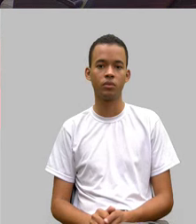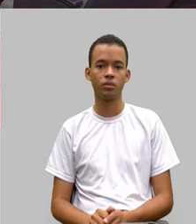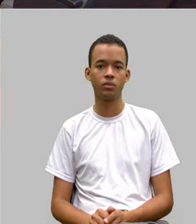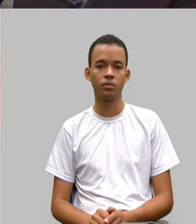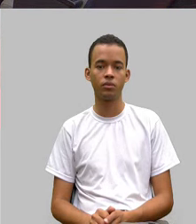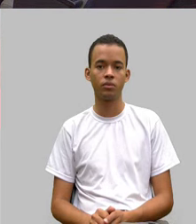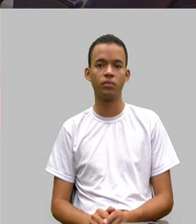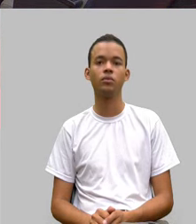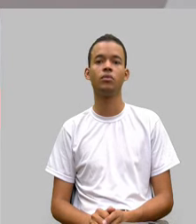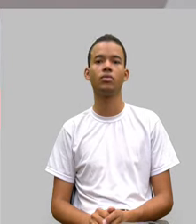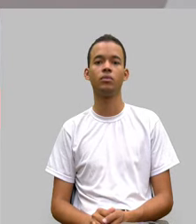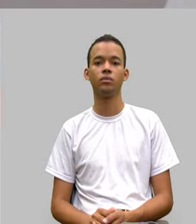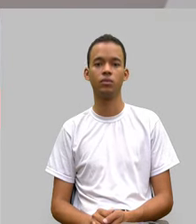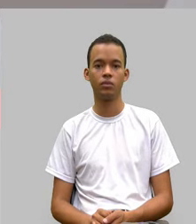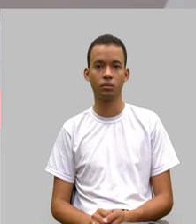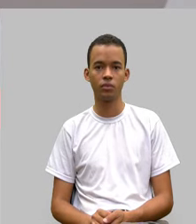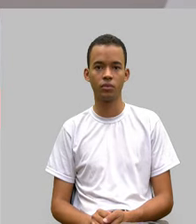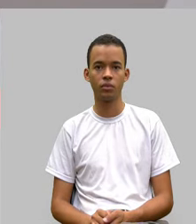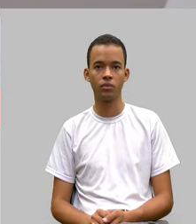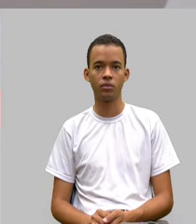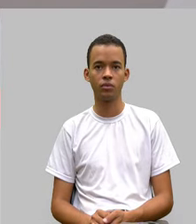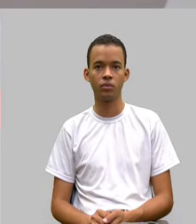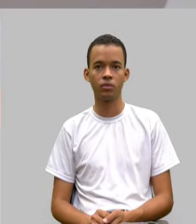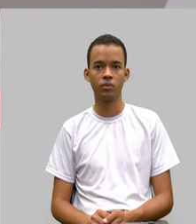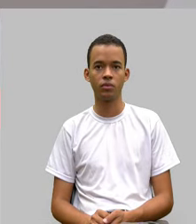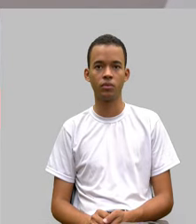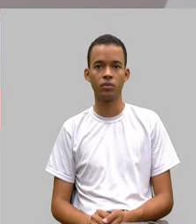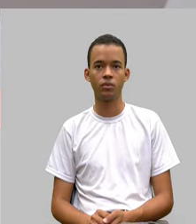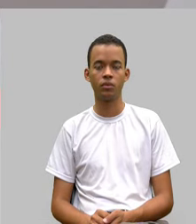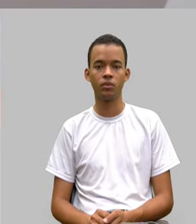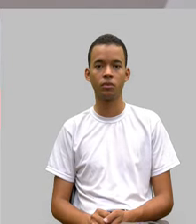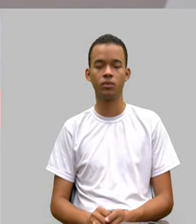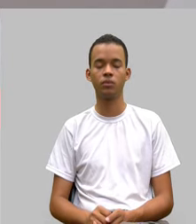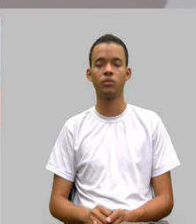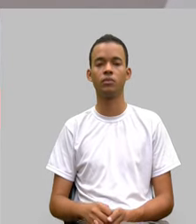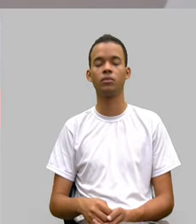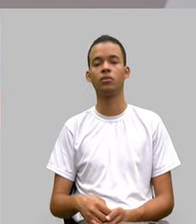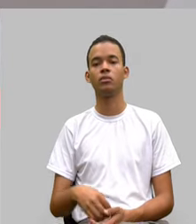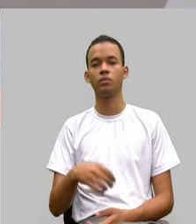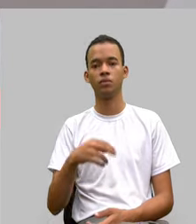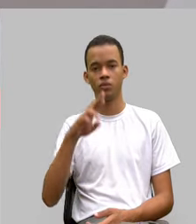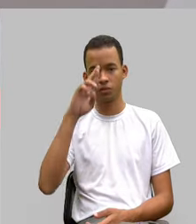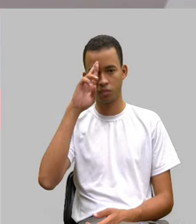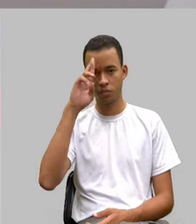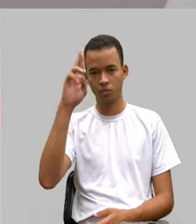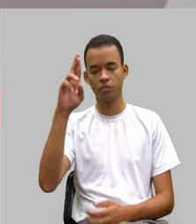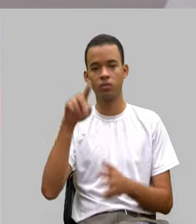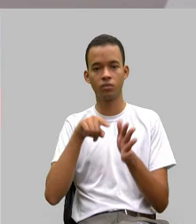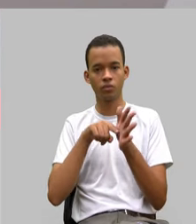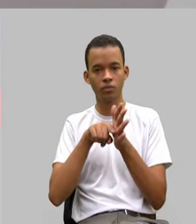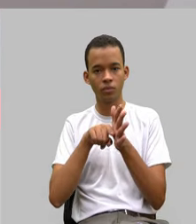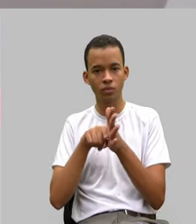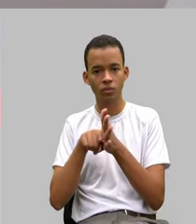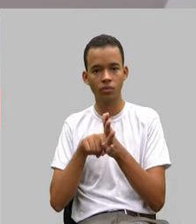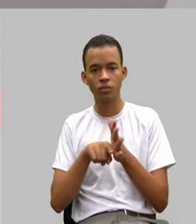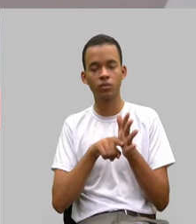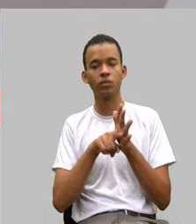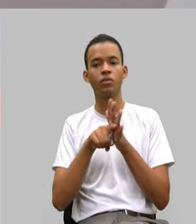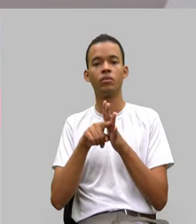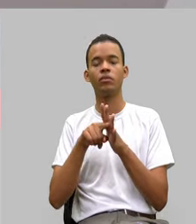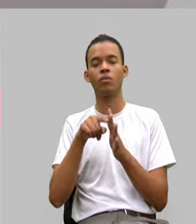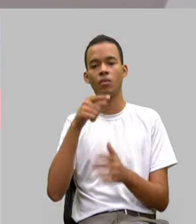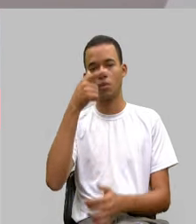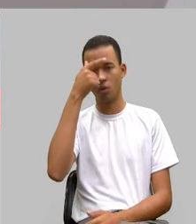Marcos Alvarenga Soares diretor de pesquisa da Universidade Federal dos Vales do Jequitinhonha e